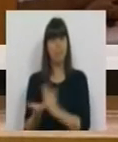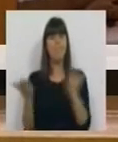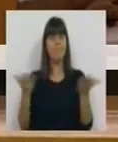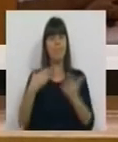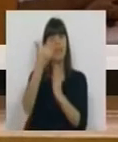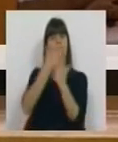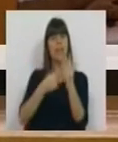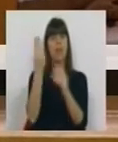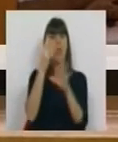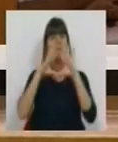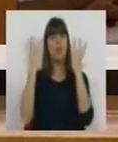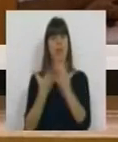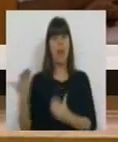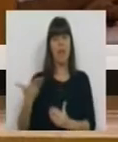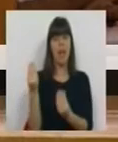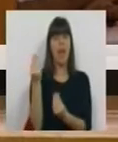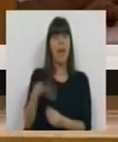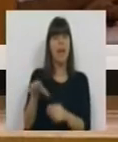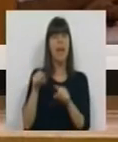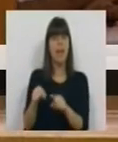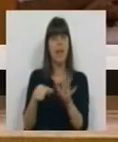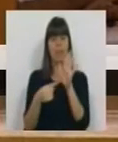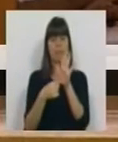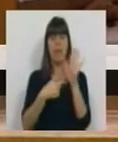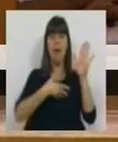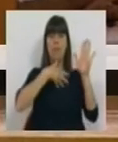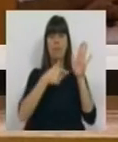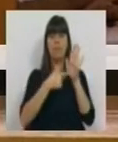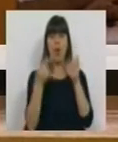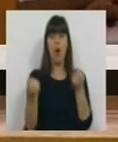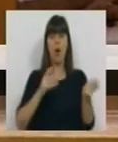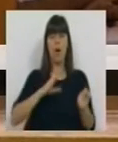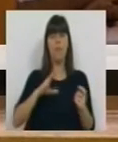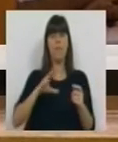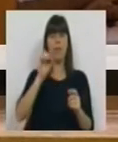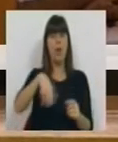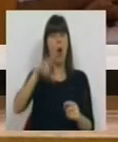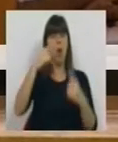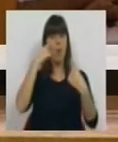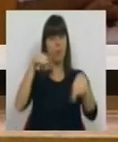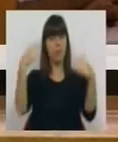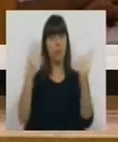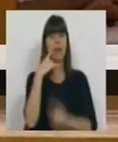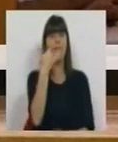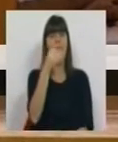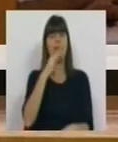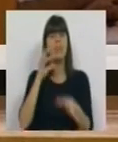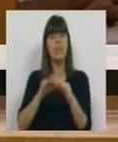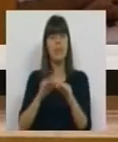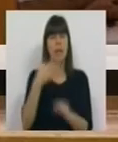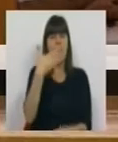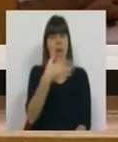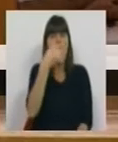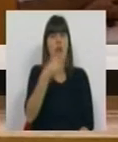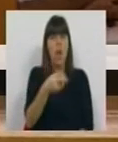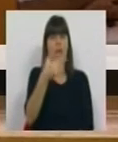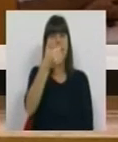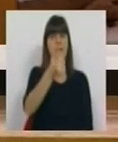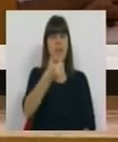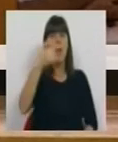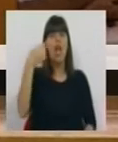A Declaração Universal dos Direitos da Criança foi proclamada pela Organização das Nações Unidas a 20 de